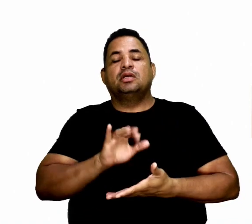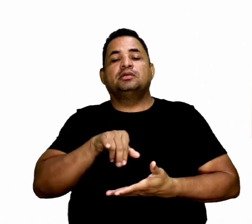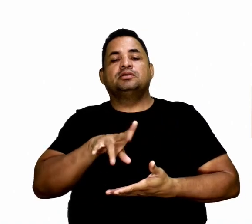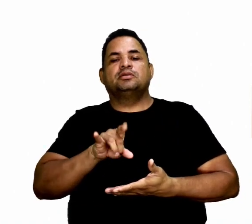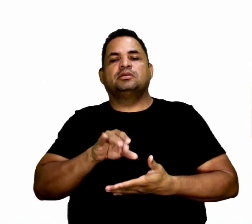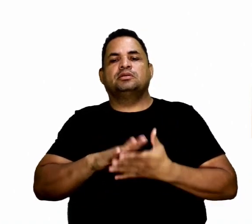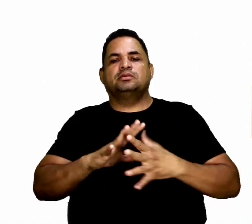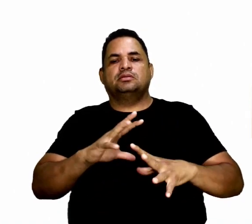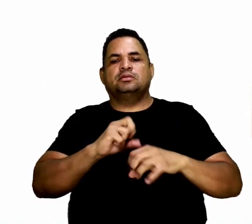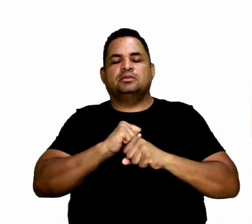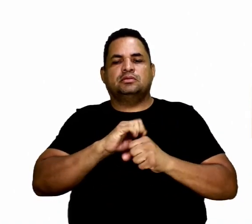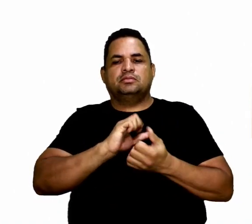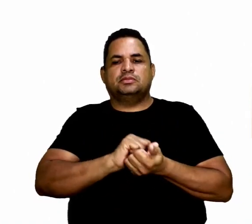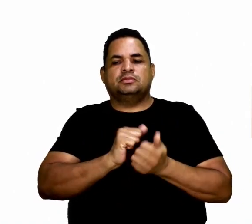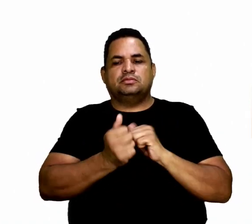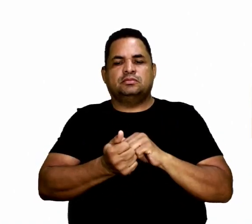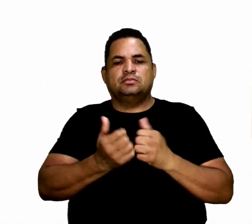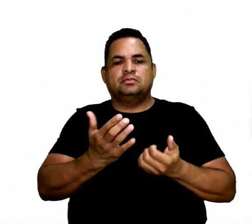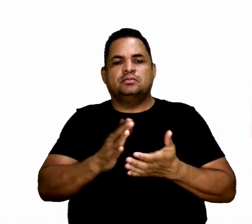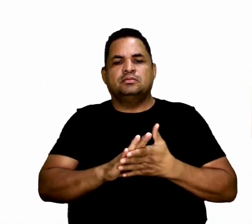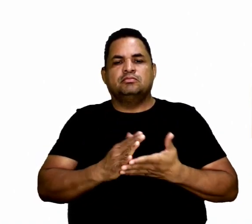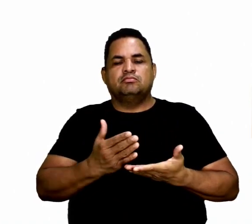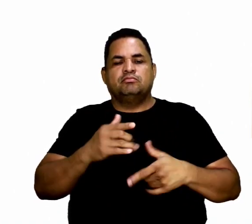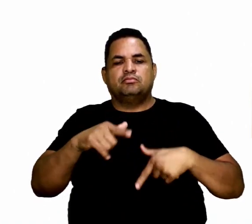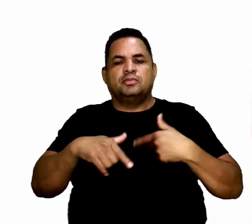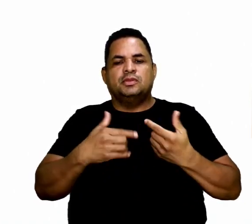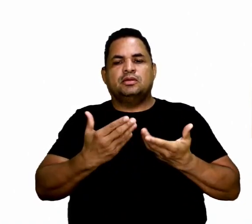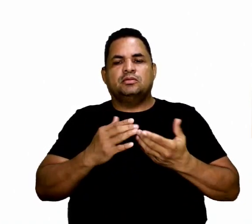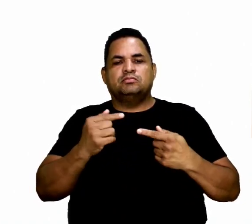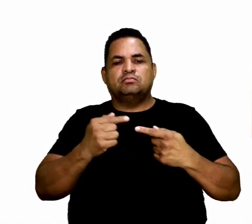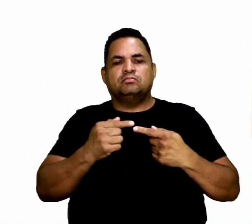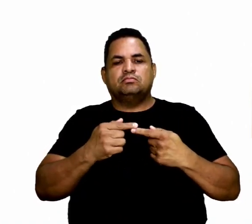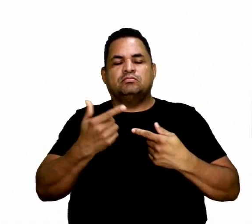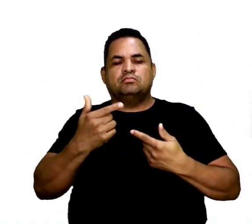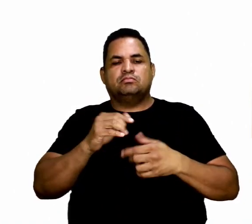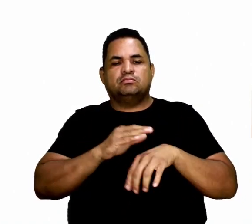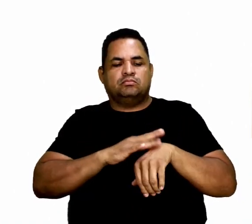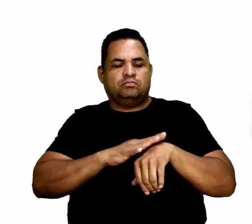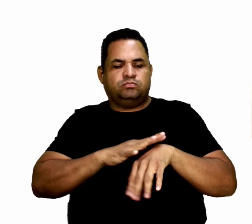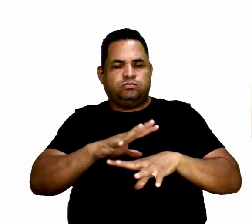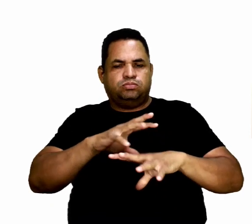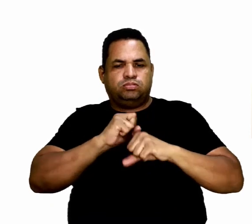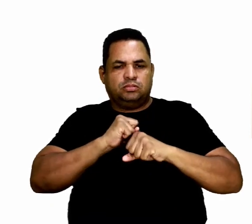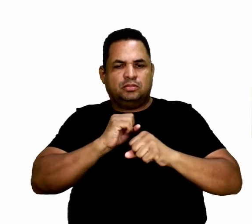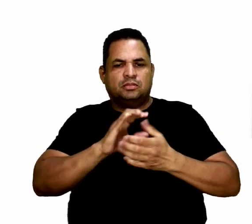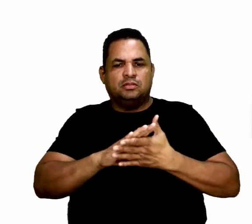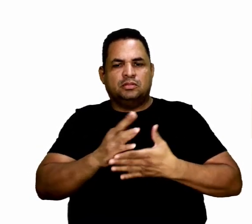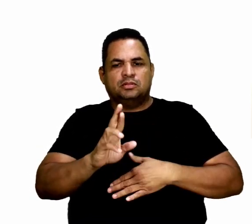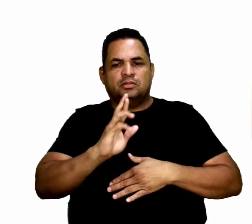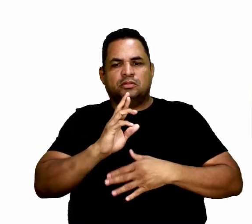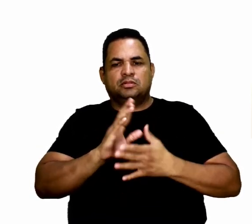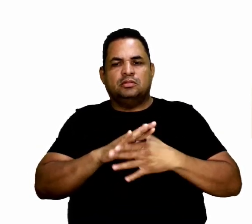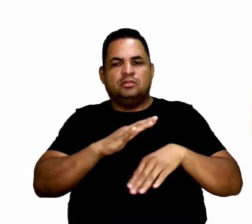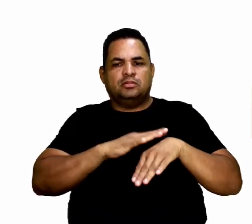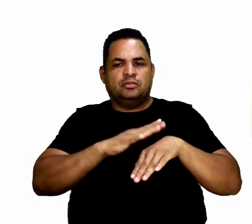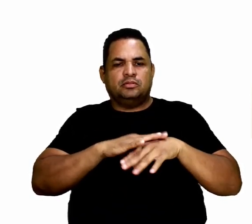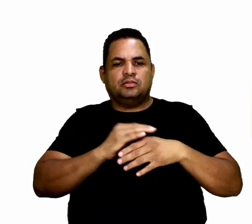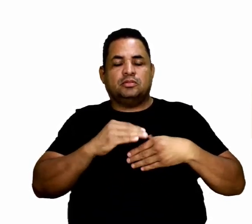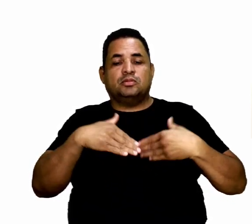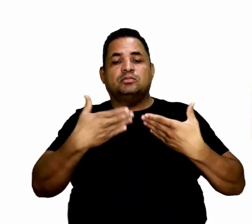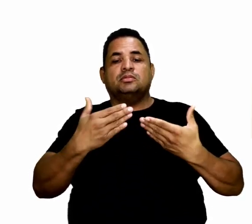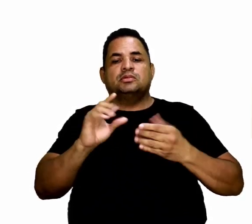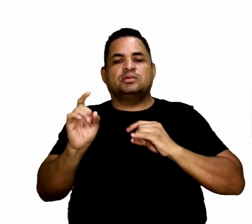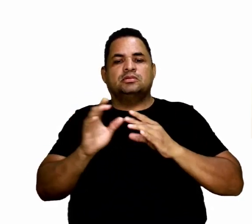A adquirida ou adaptativa é ativada pelo contato com os agentes infecciosos e sua resposta à infecção aumenta a